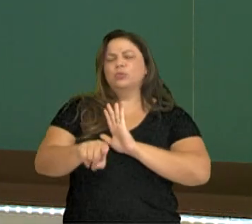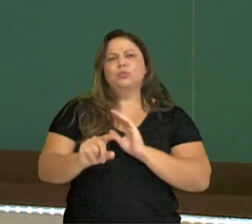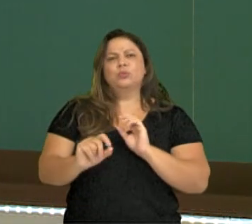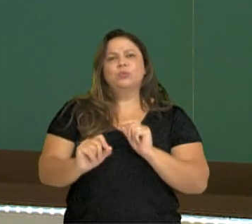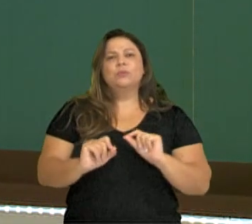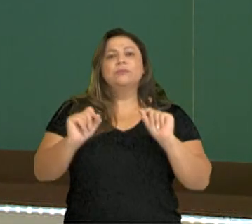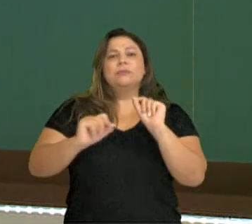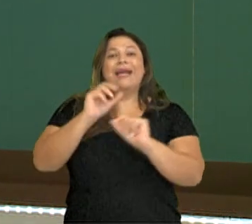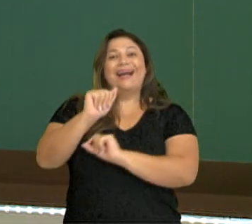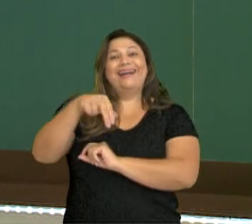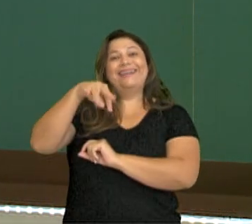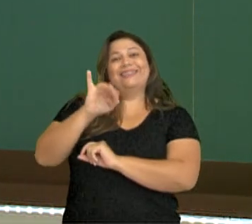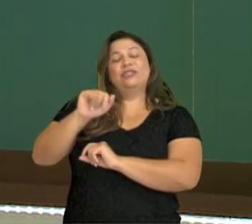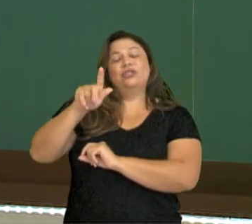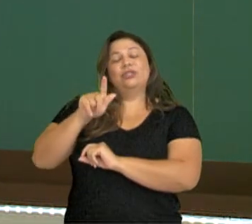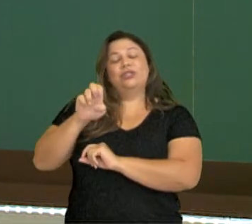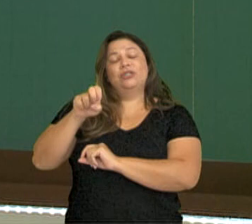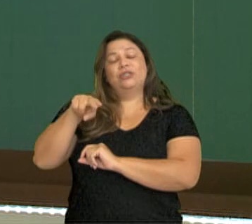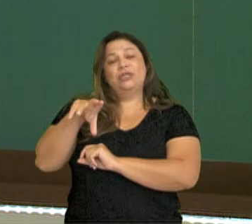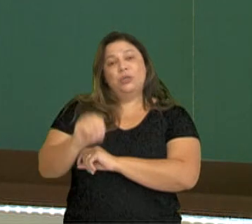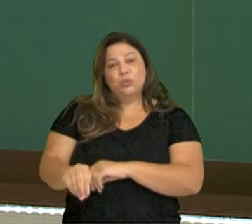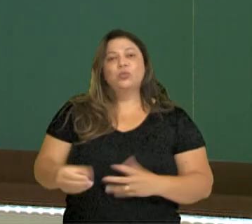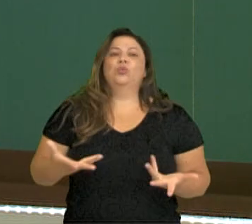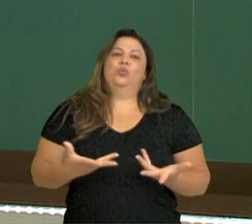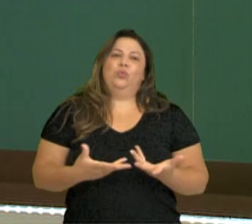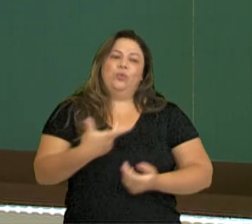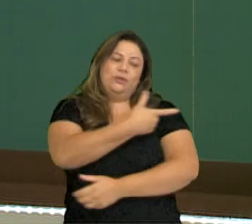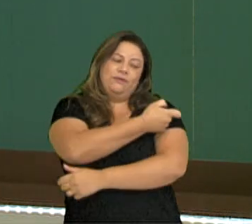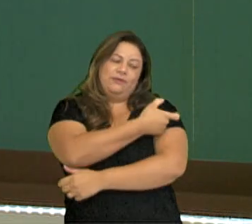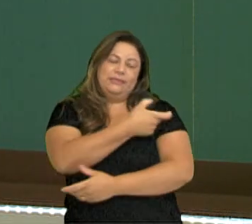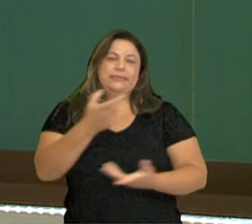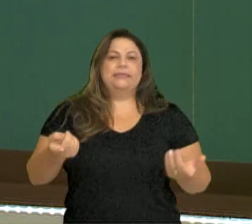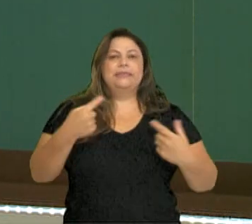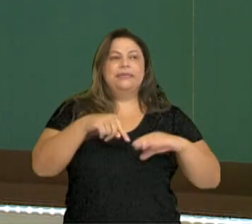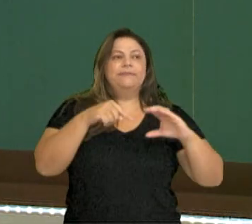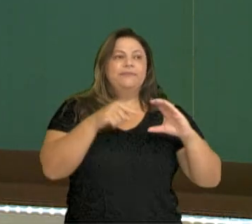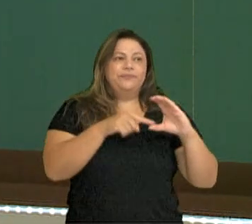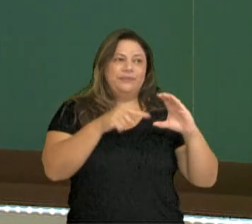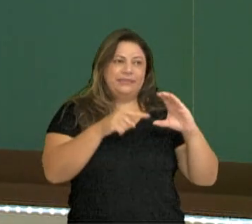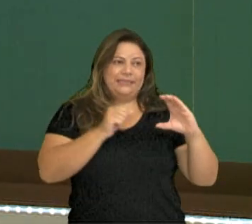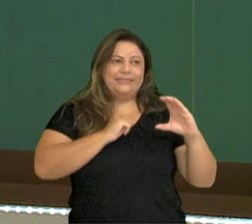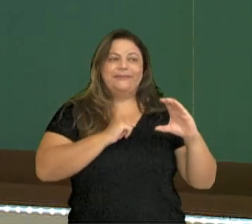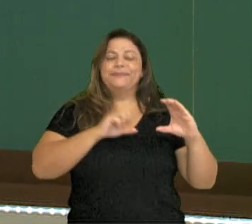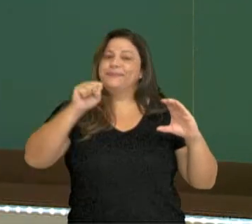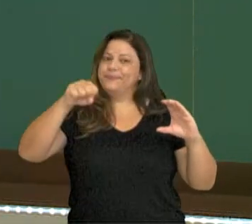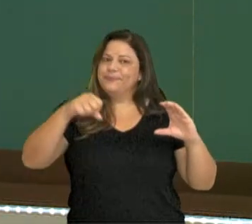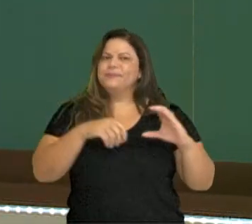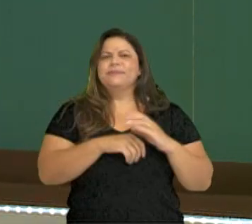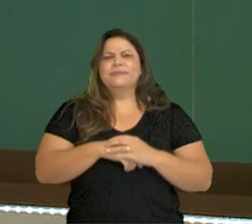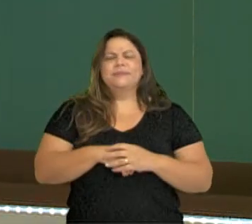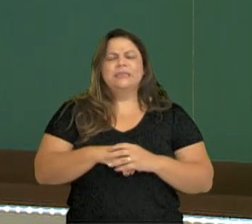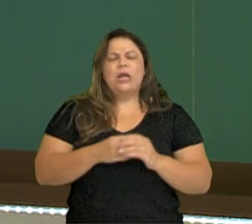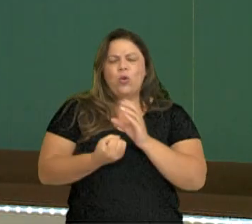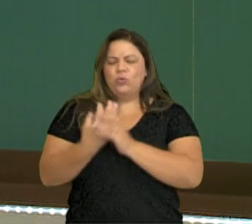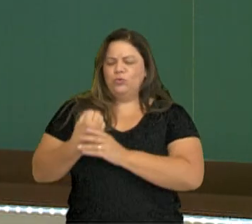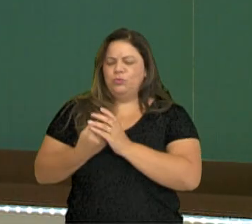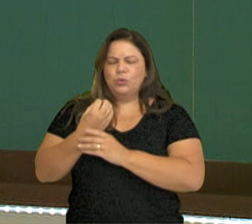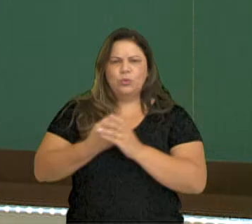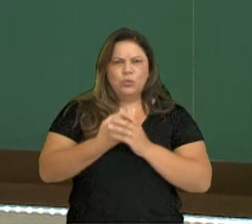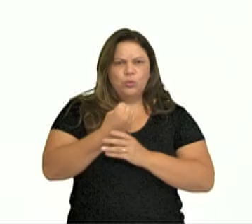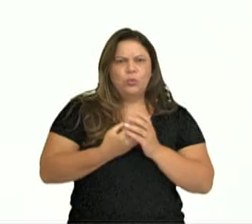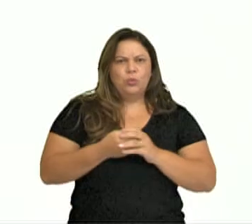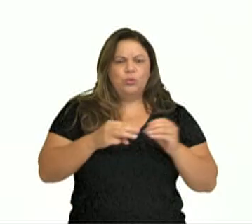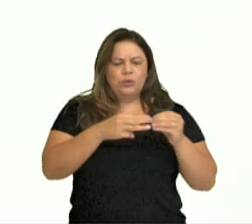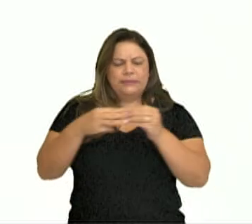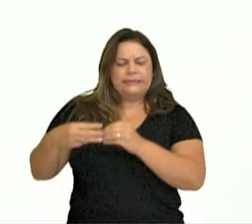injeção de antígeno no corpo. Tá? Letra C, produção de células de memória. Aí sim, nosso corpo, quando ele produz os anticorpos, ele